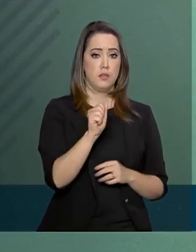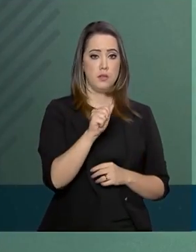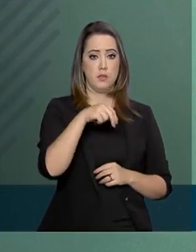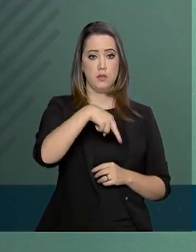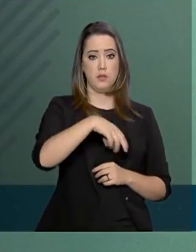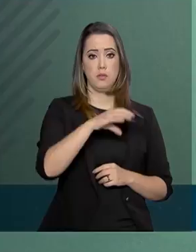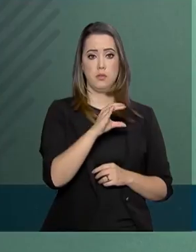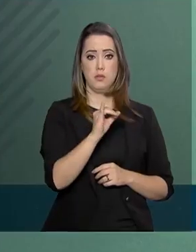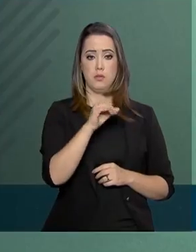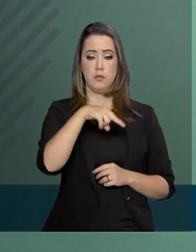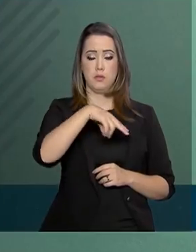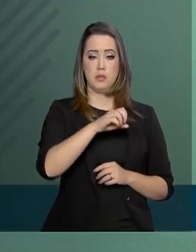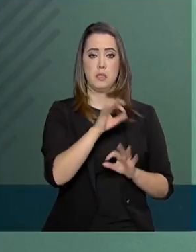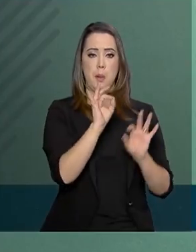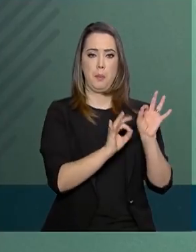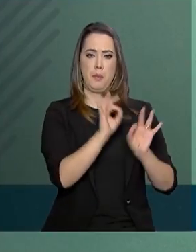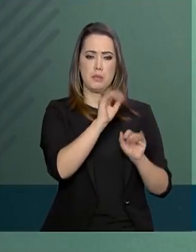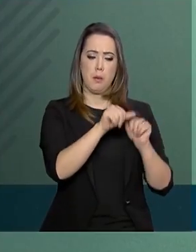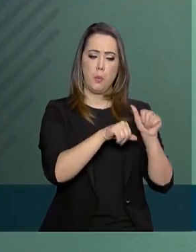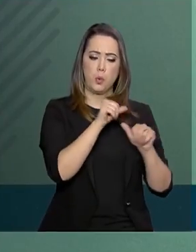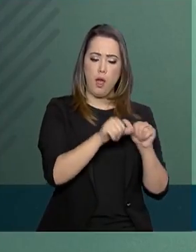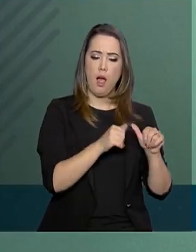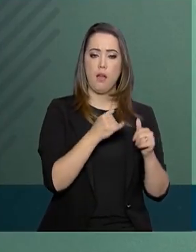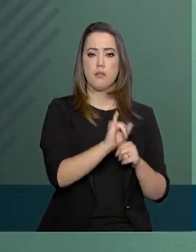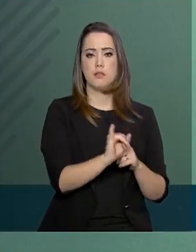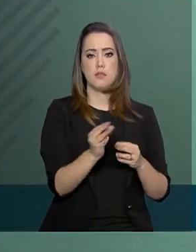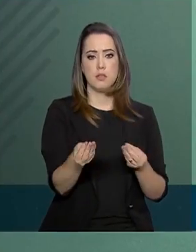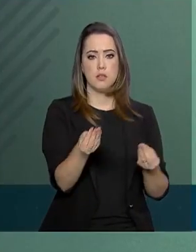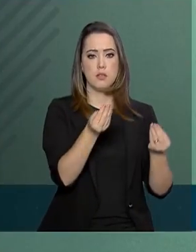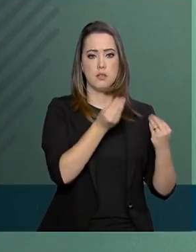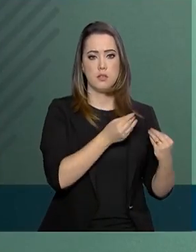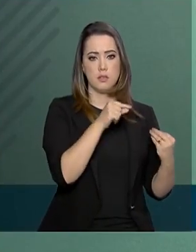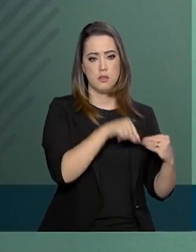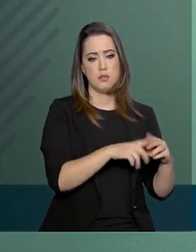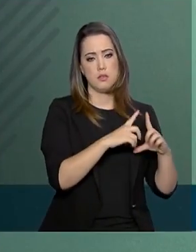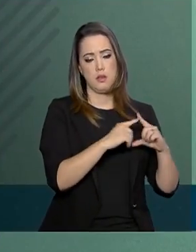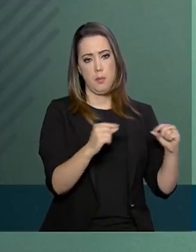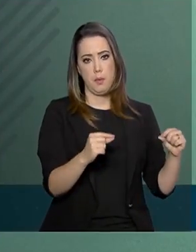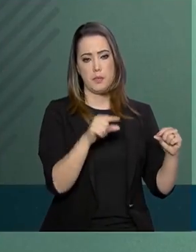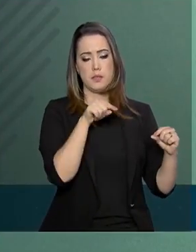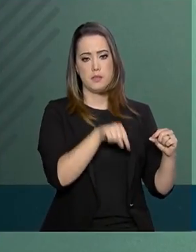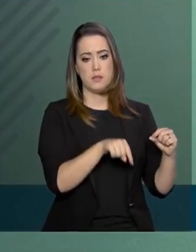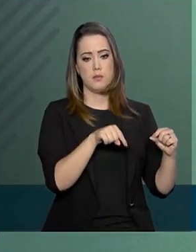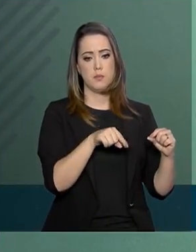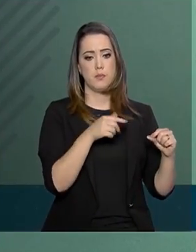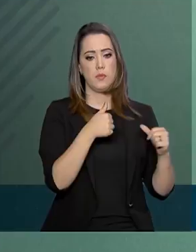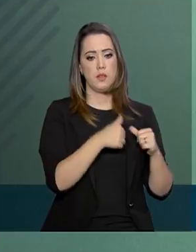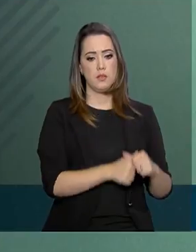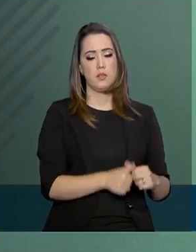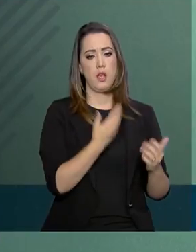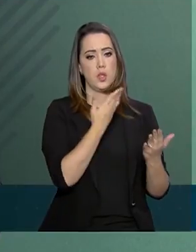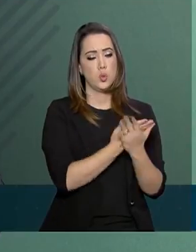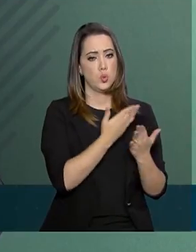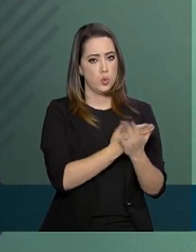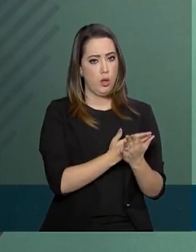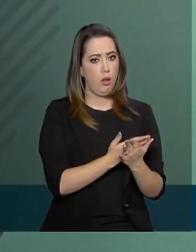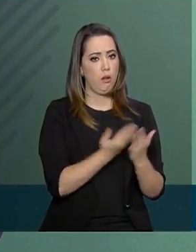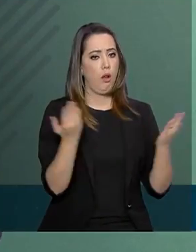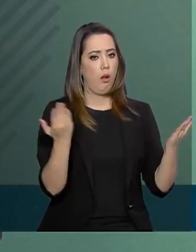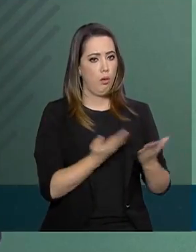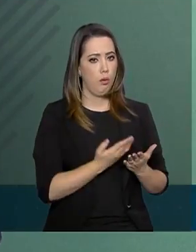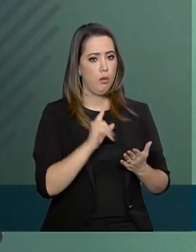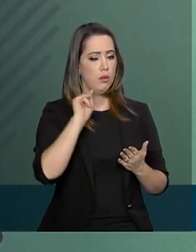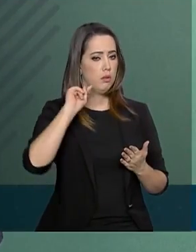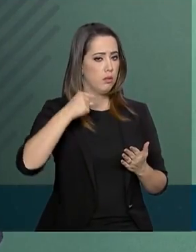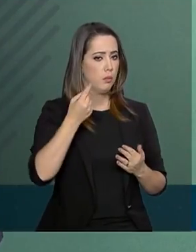ter que adequar se eventualmente vai trazer sim aqui para brasília está em fase de estudos o próprio